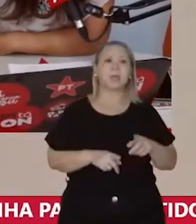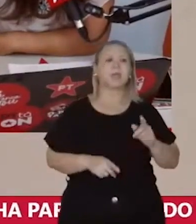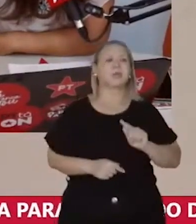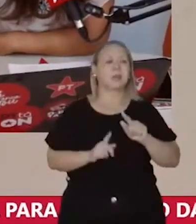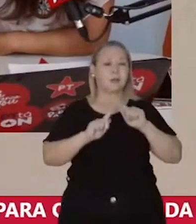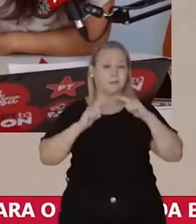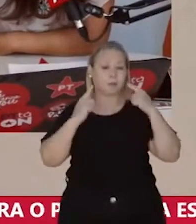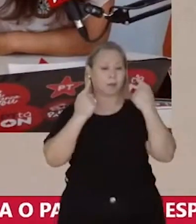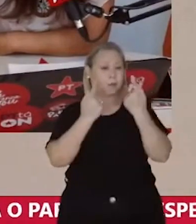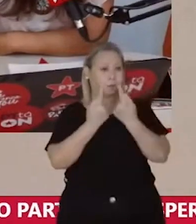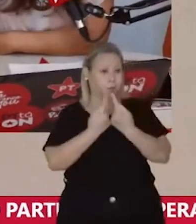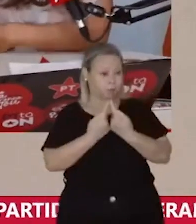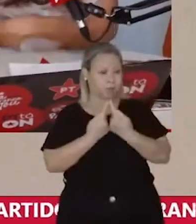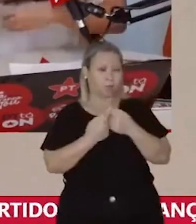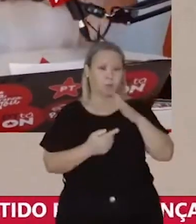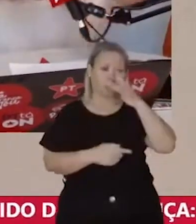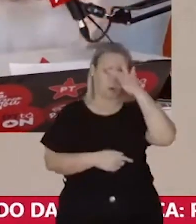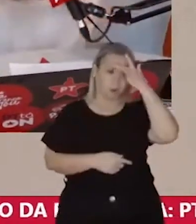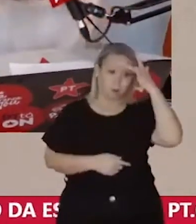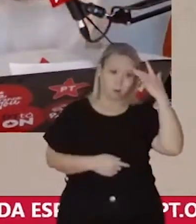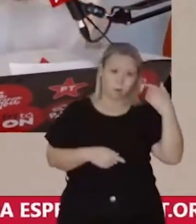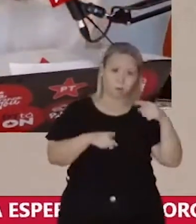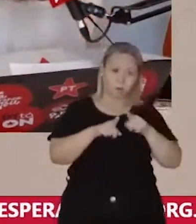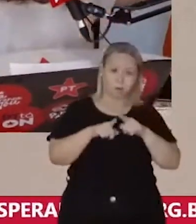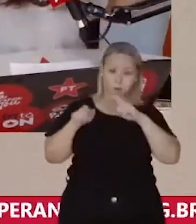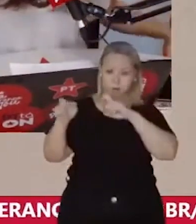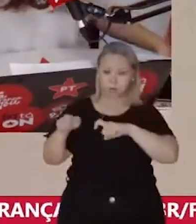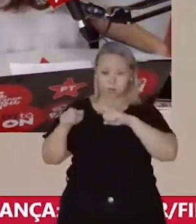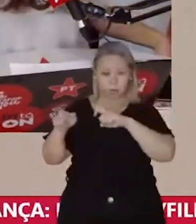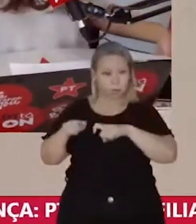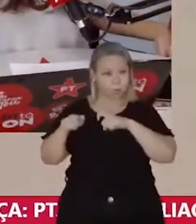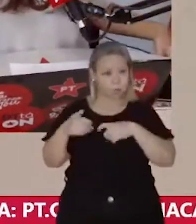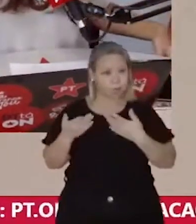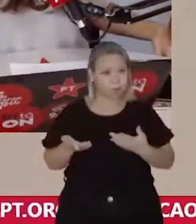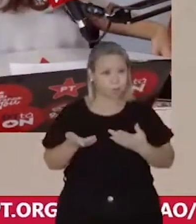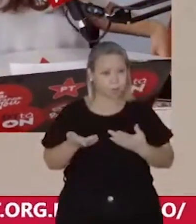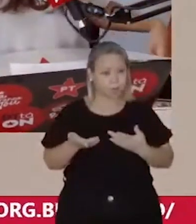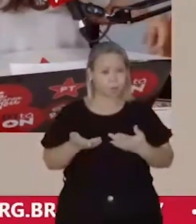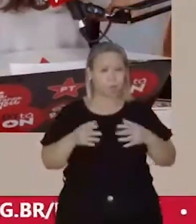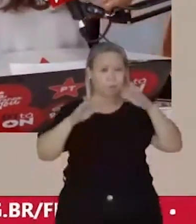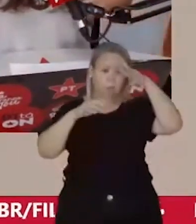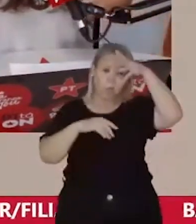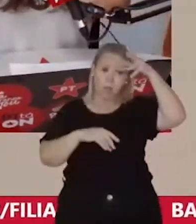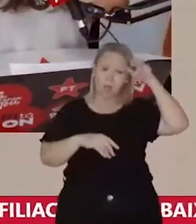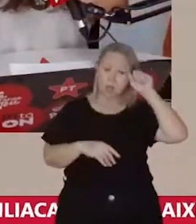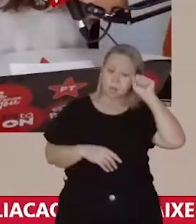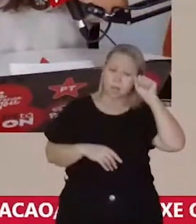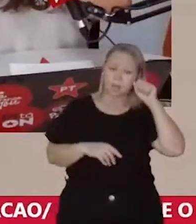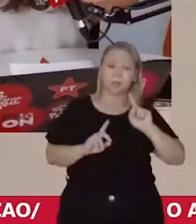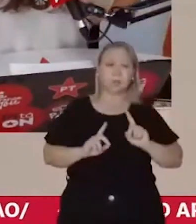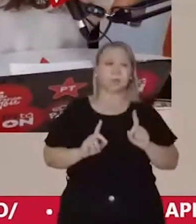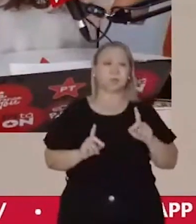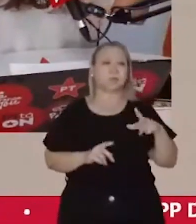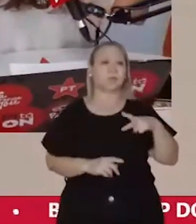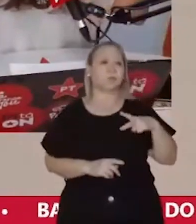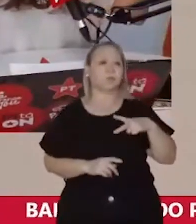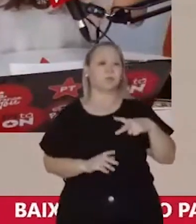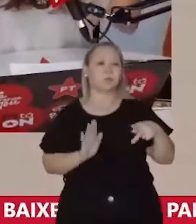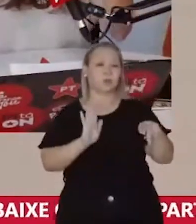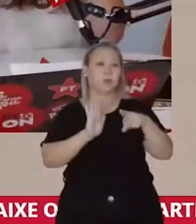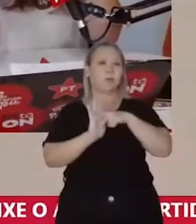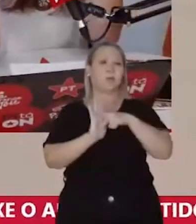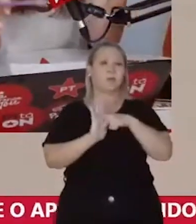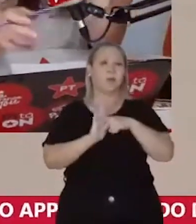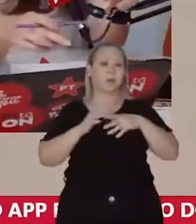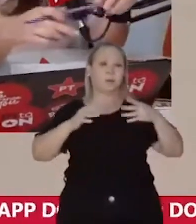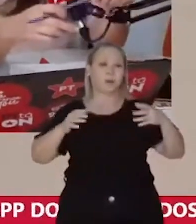e o pessoal que lida também com agronomia, que identifica que o solo da Amazônia não é apropriado para